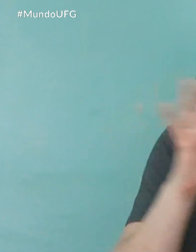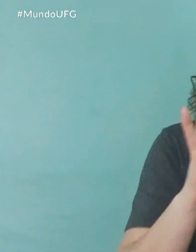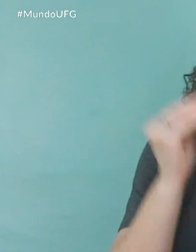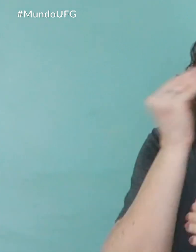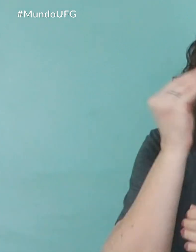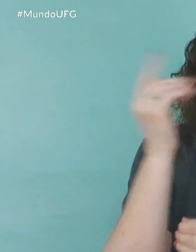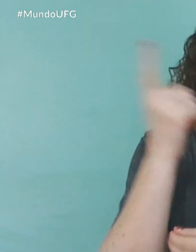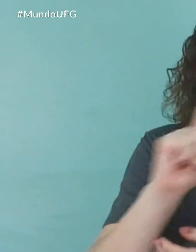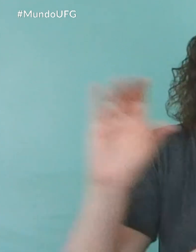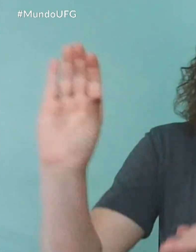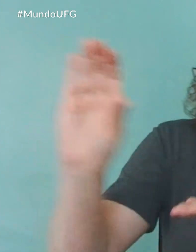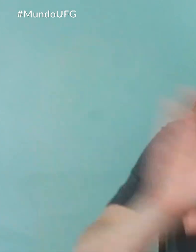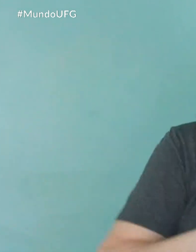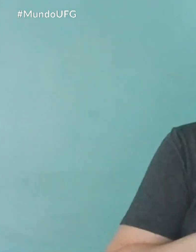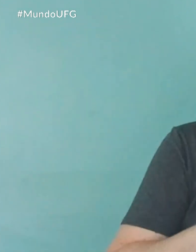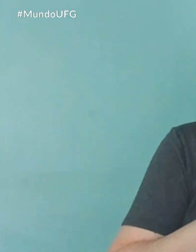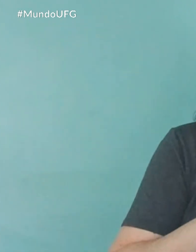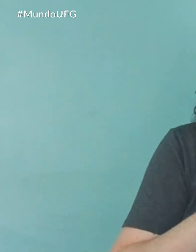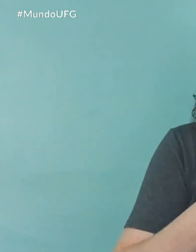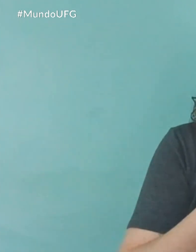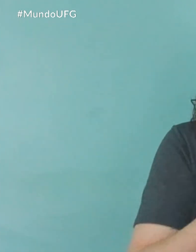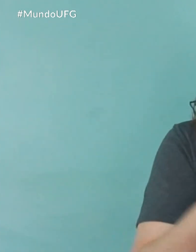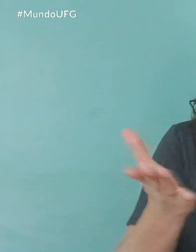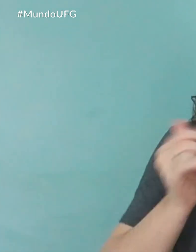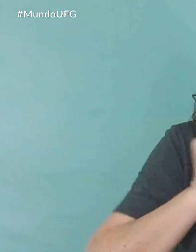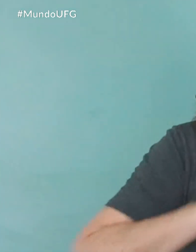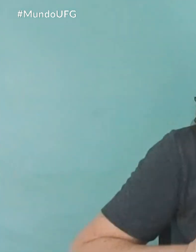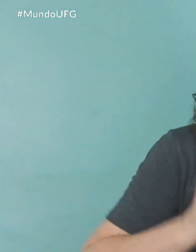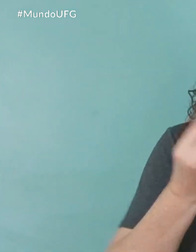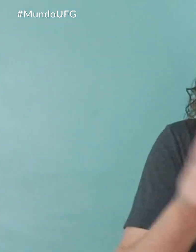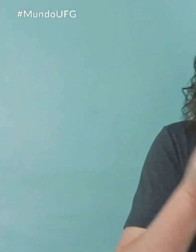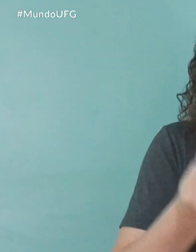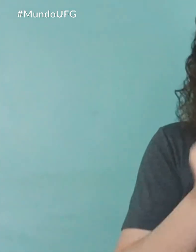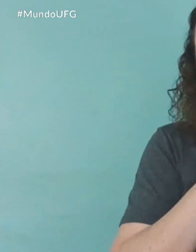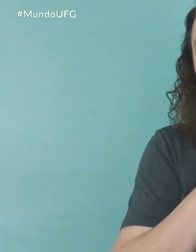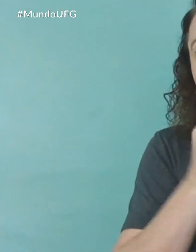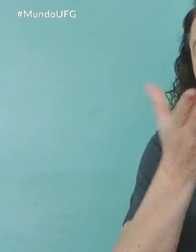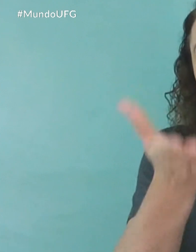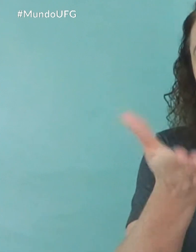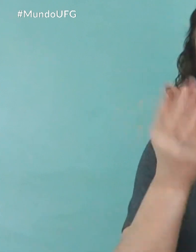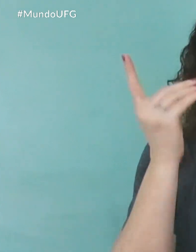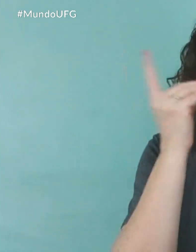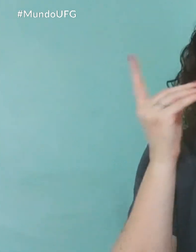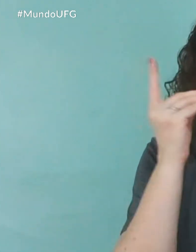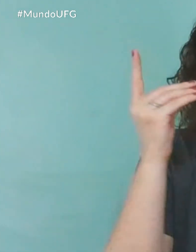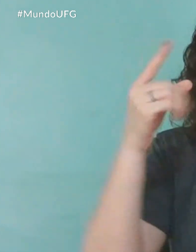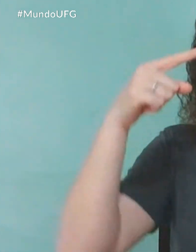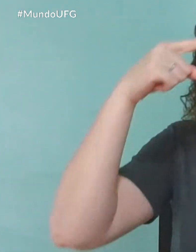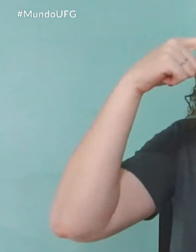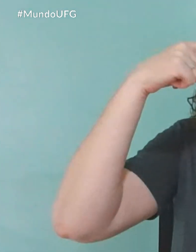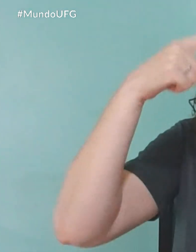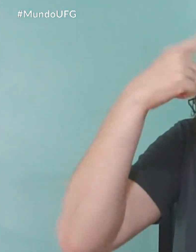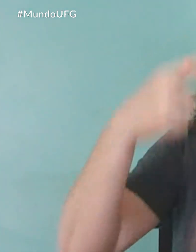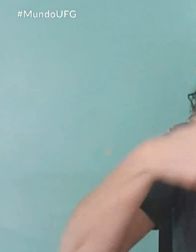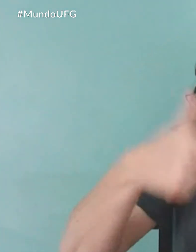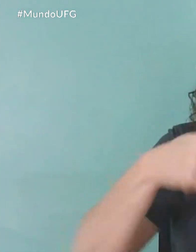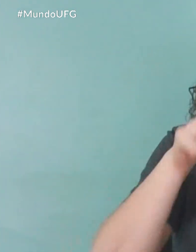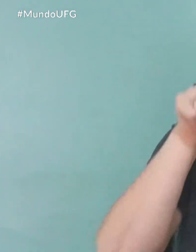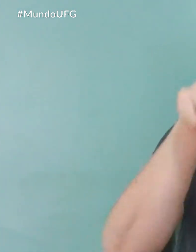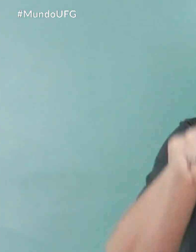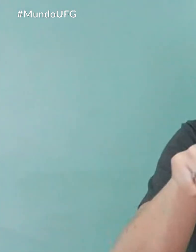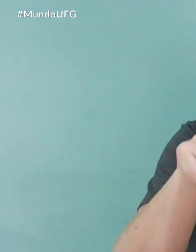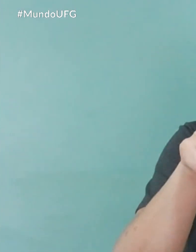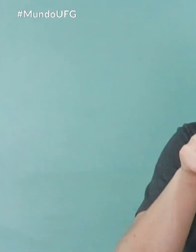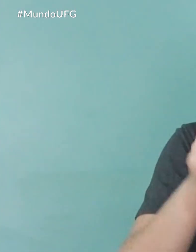né? Então nós precisamos criar mais projetos, inclusive, né?